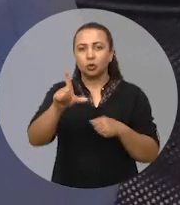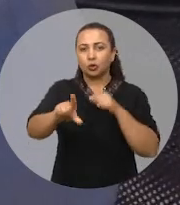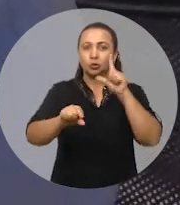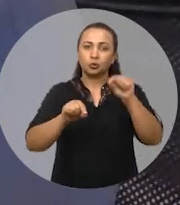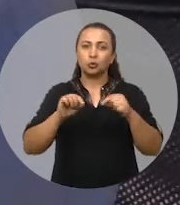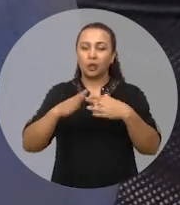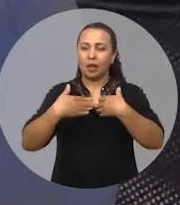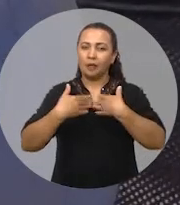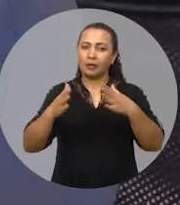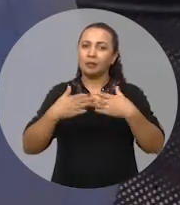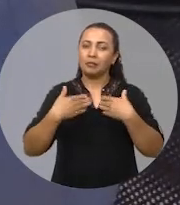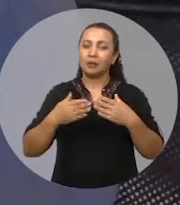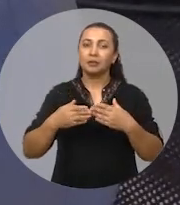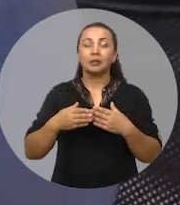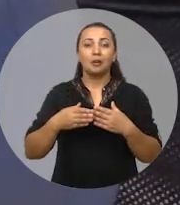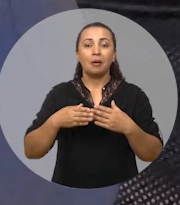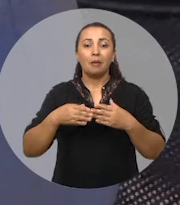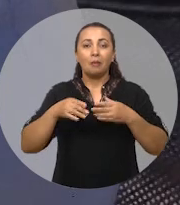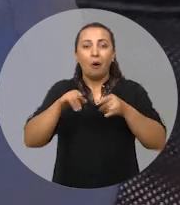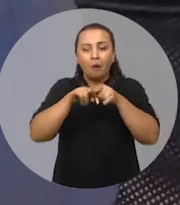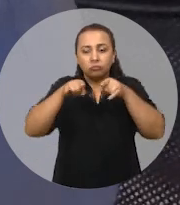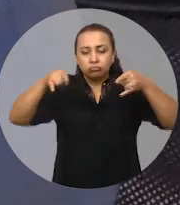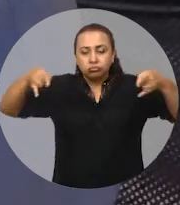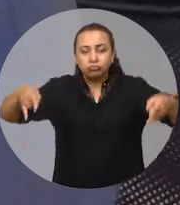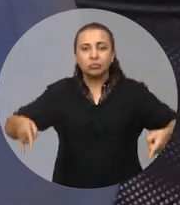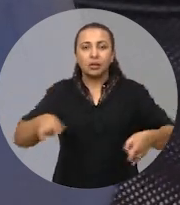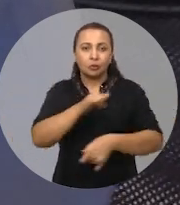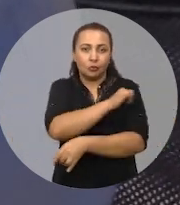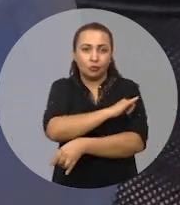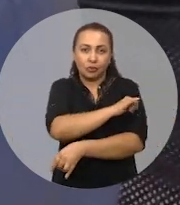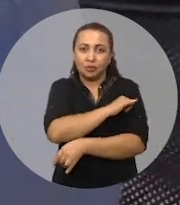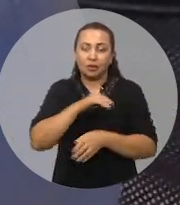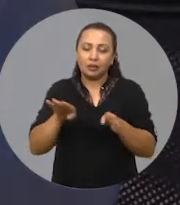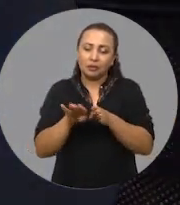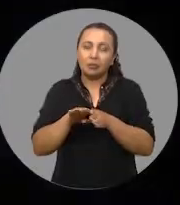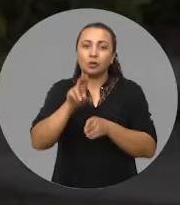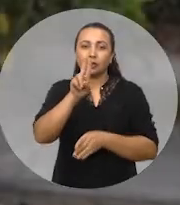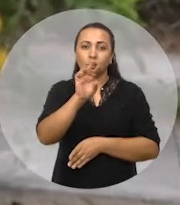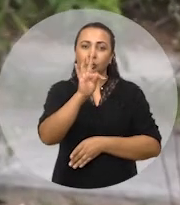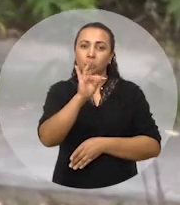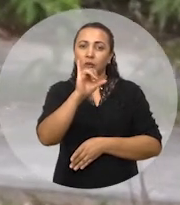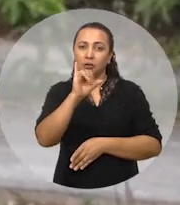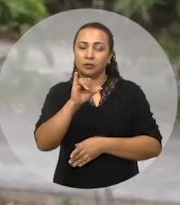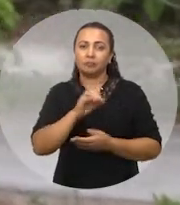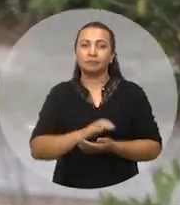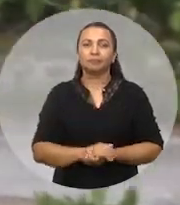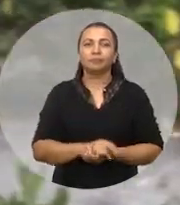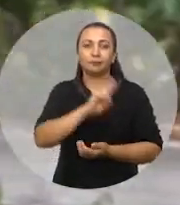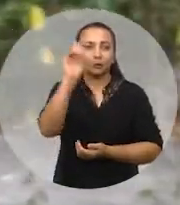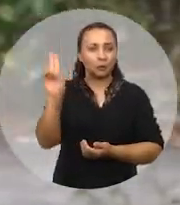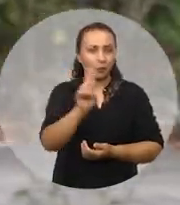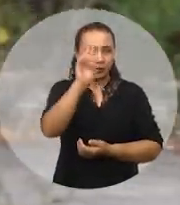a demanda por leitos de enfermaria e por leitos de UTI. E o